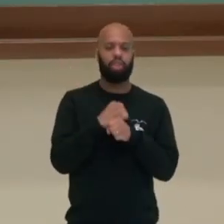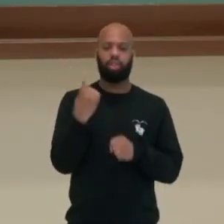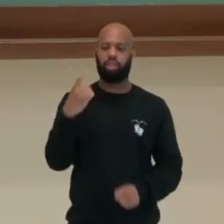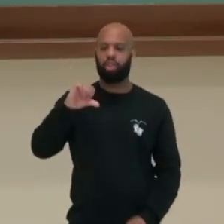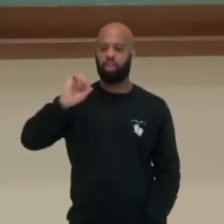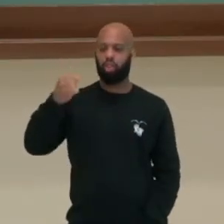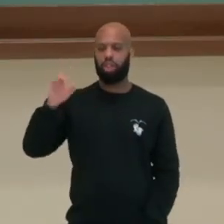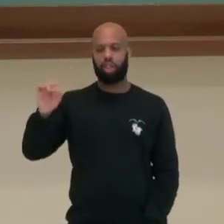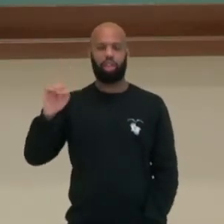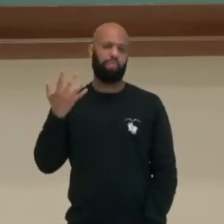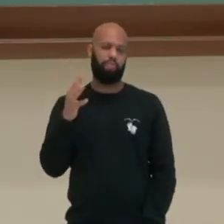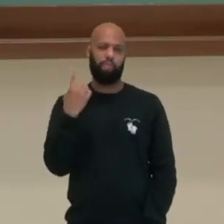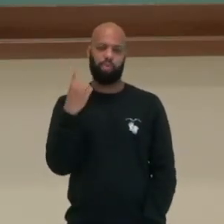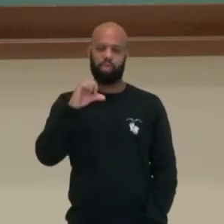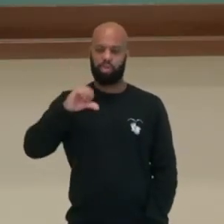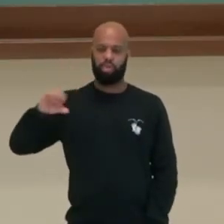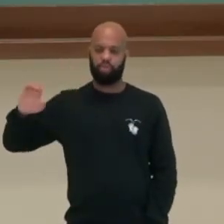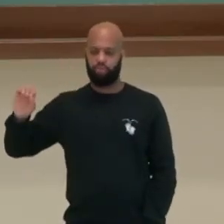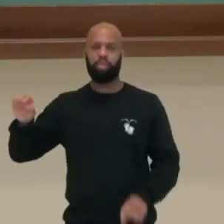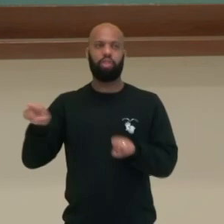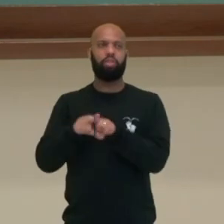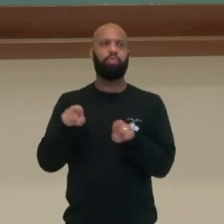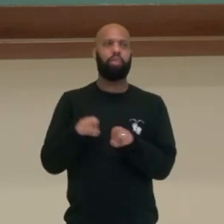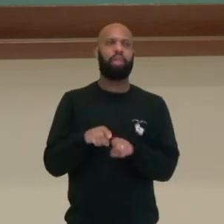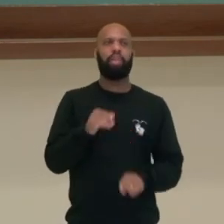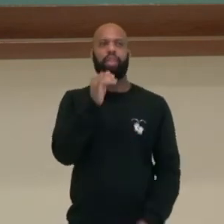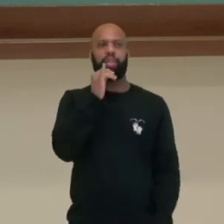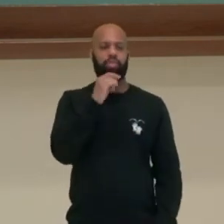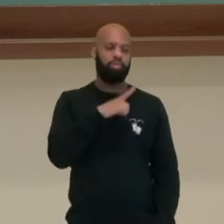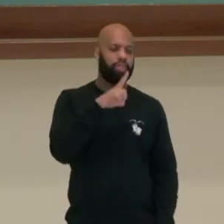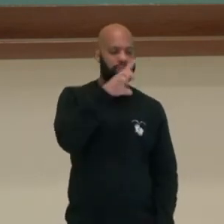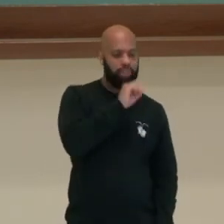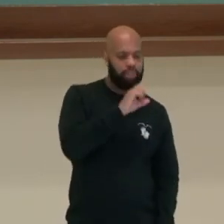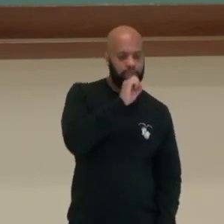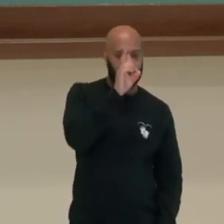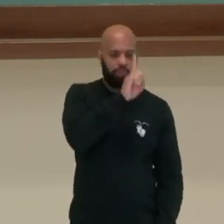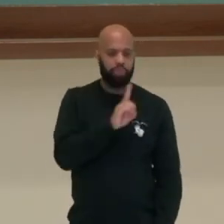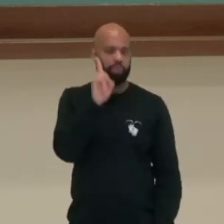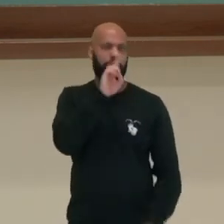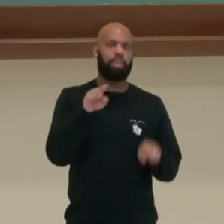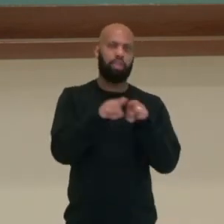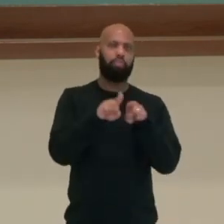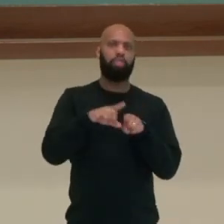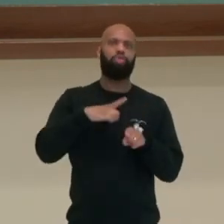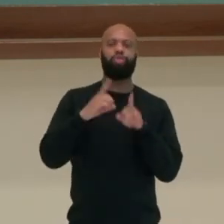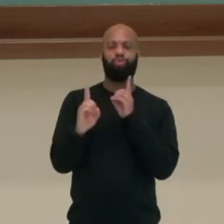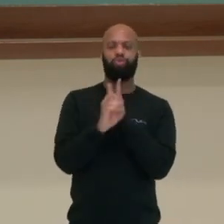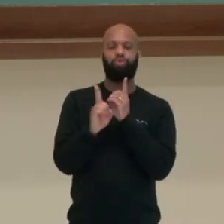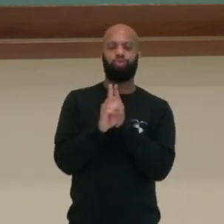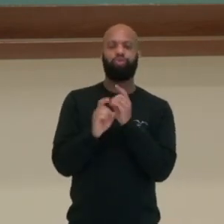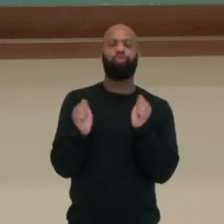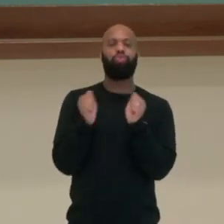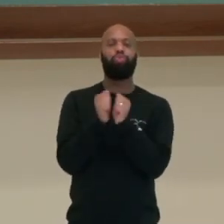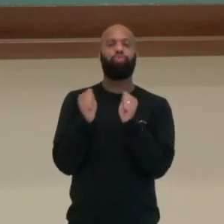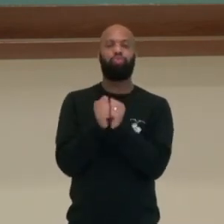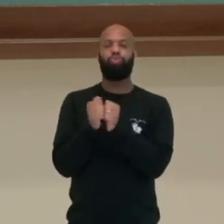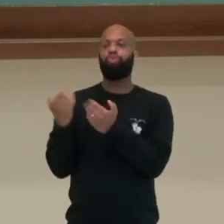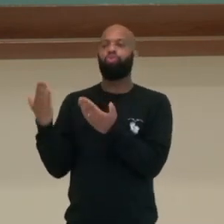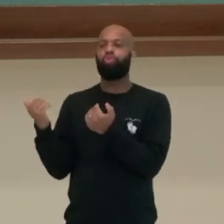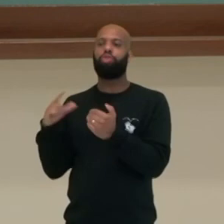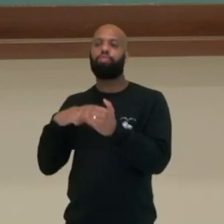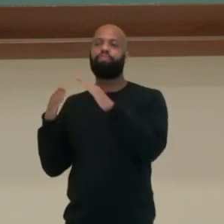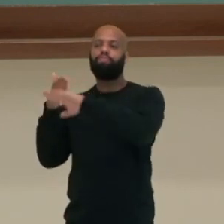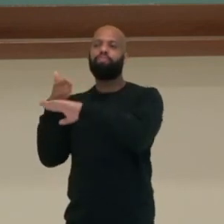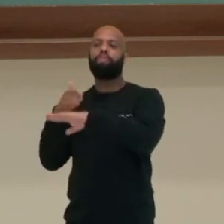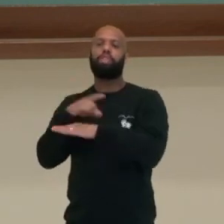80, 90, era muito comum, né, nos finais de semana, um encontro de jovens que acontecia no centro da cidade, ali em